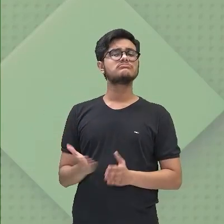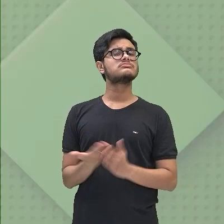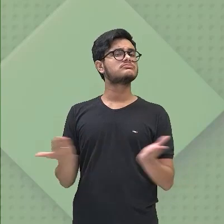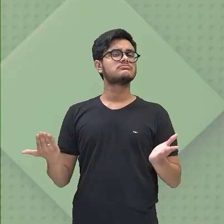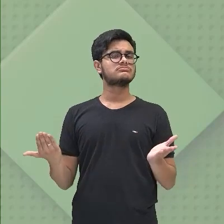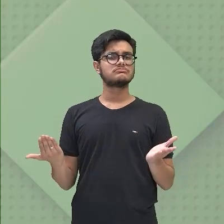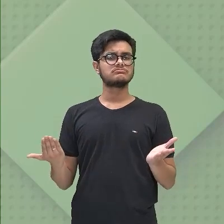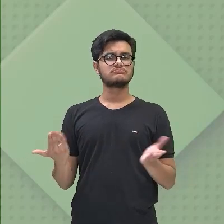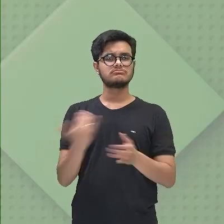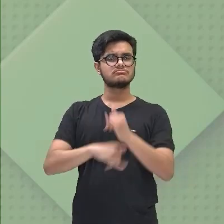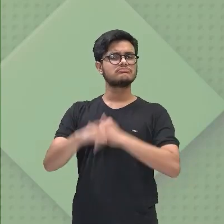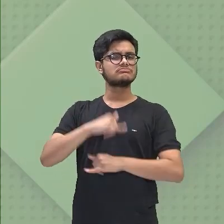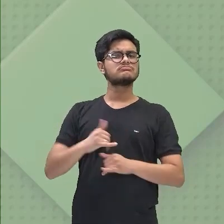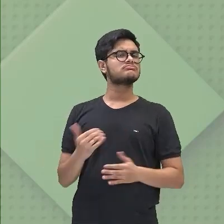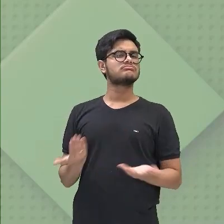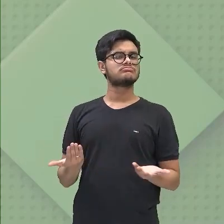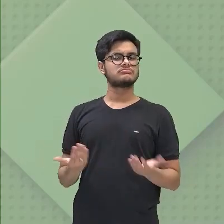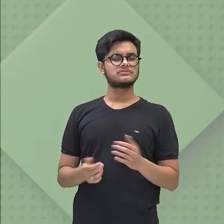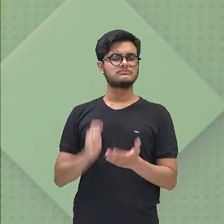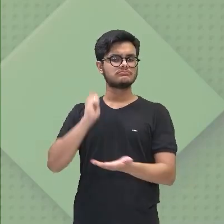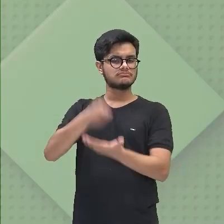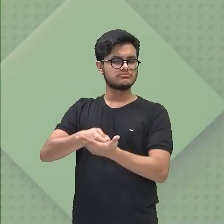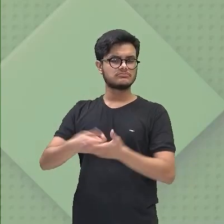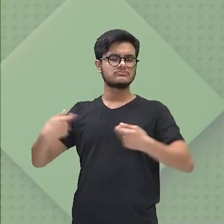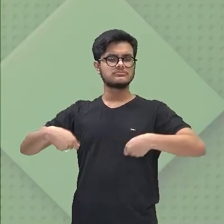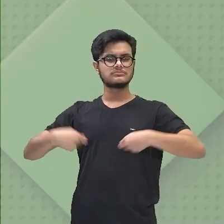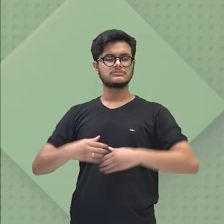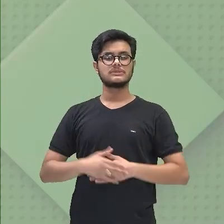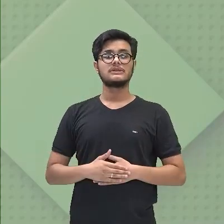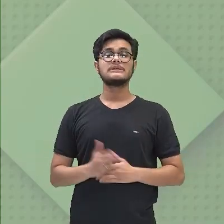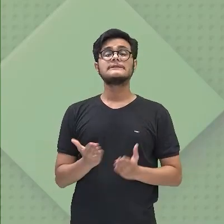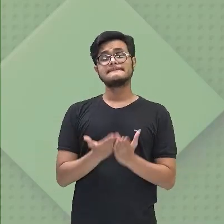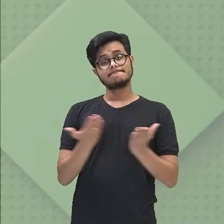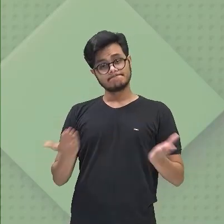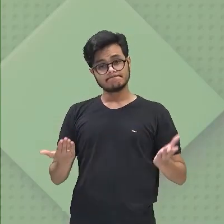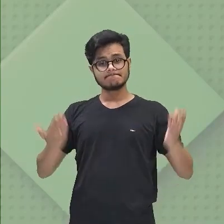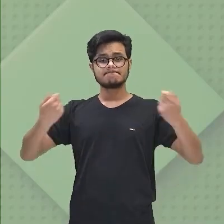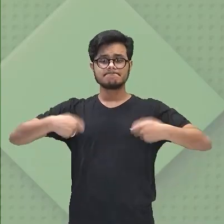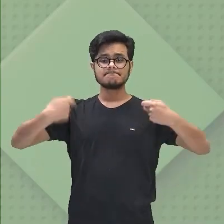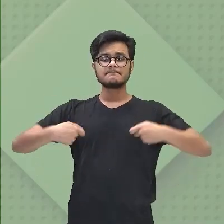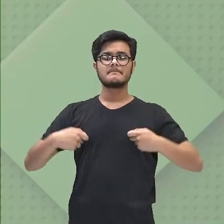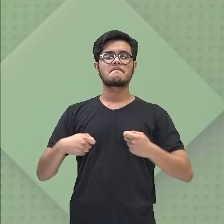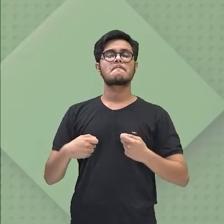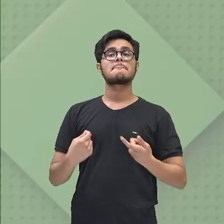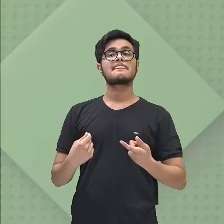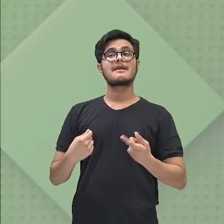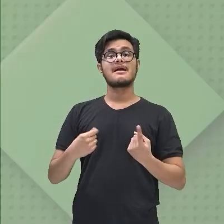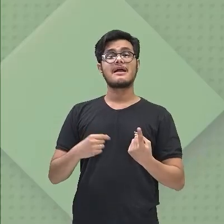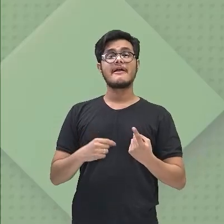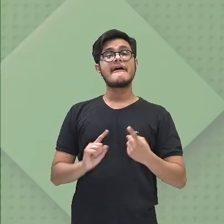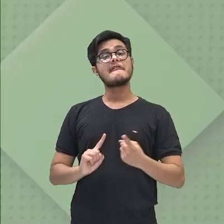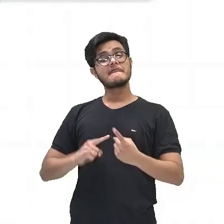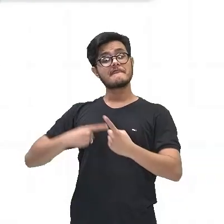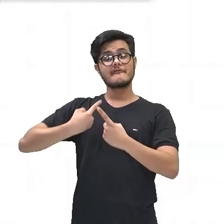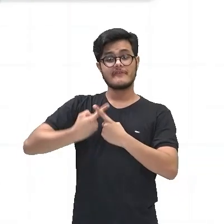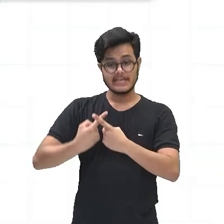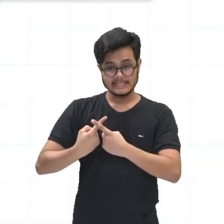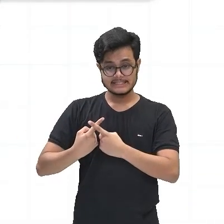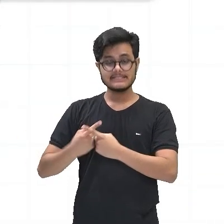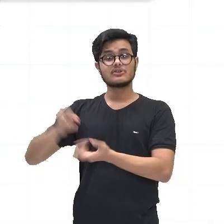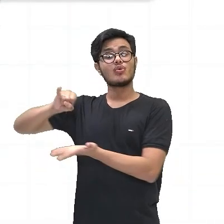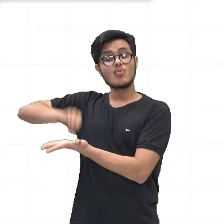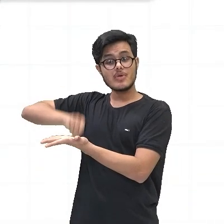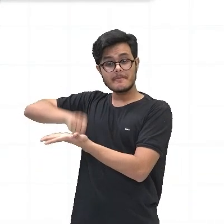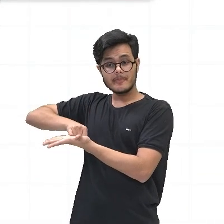em reais que nós temos que pagar? Para isso, a gente vai multiplicar pelo valor da taxa cobrada pela Companhia de Energia Elétrica.